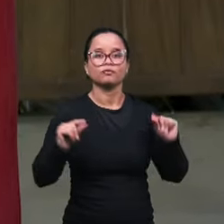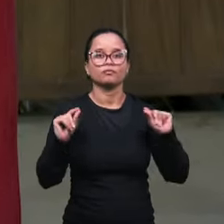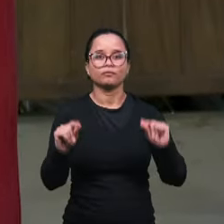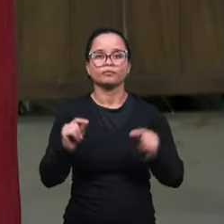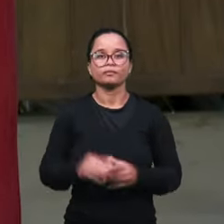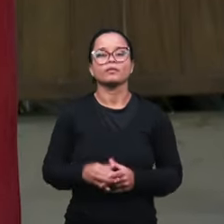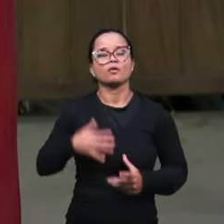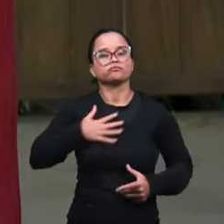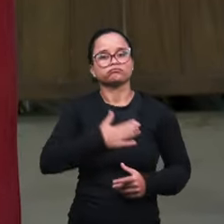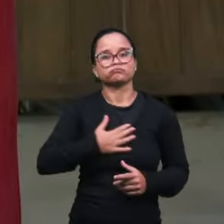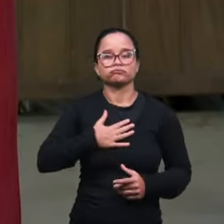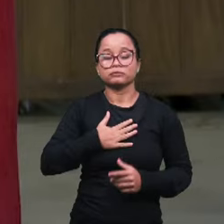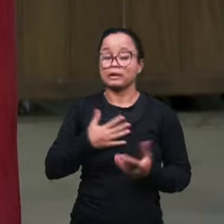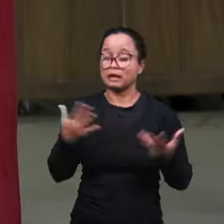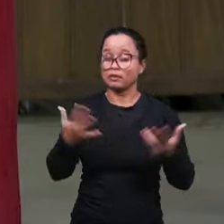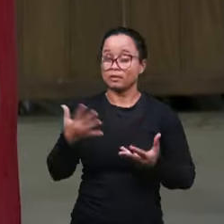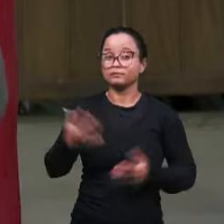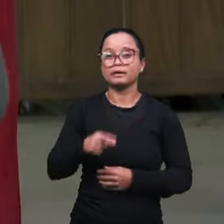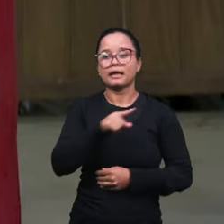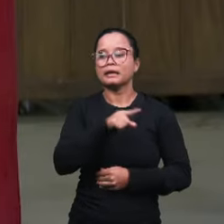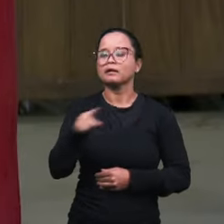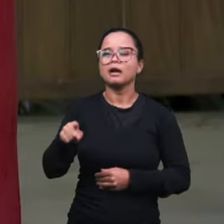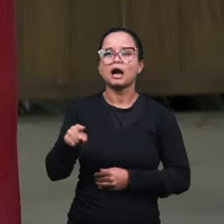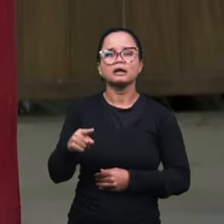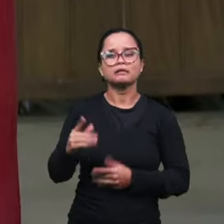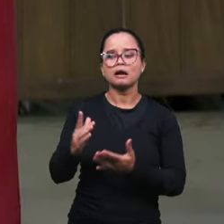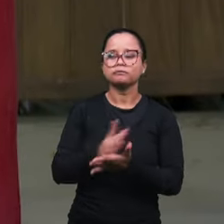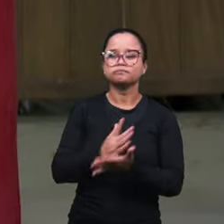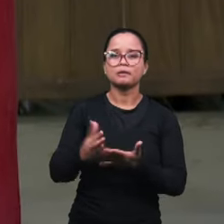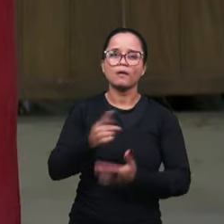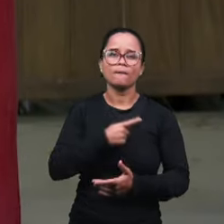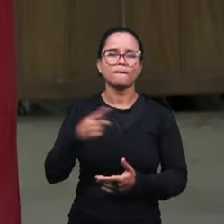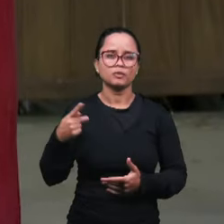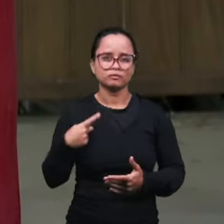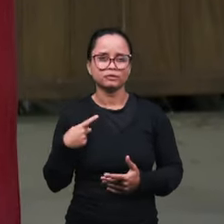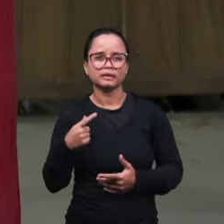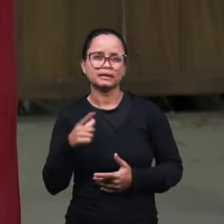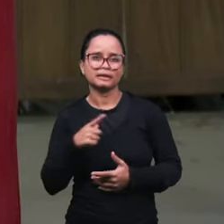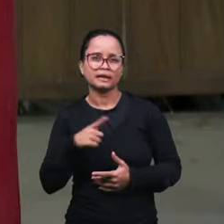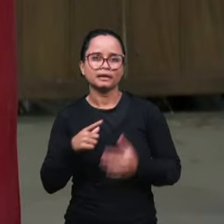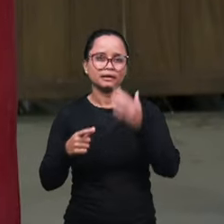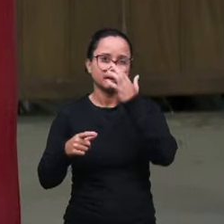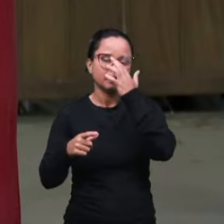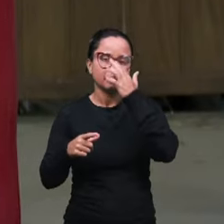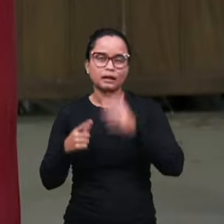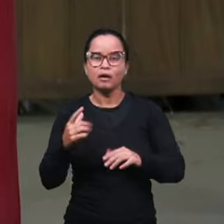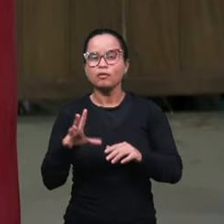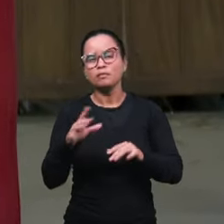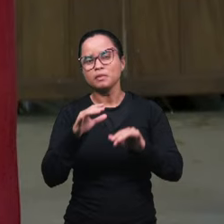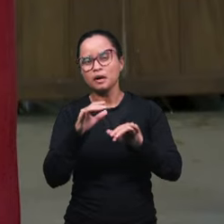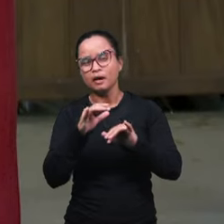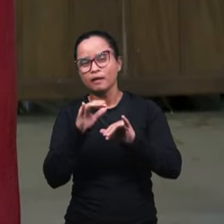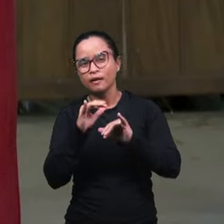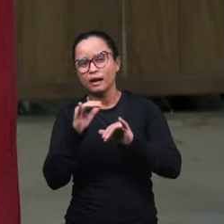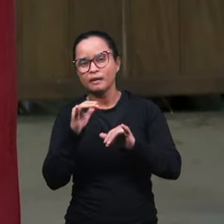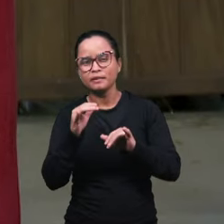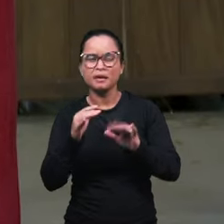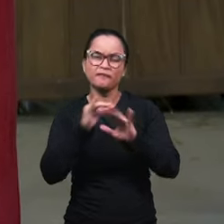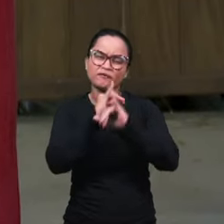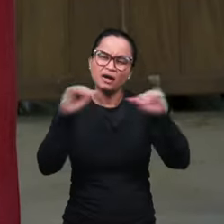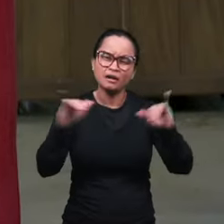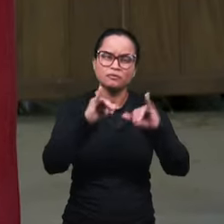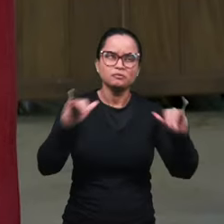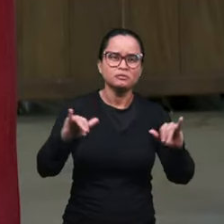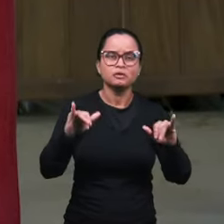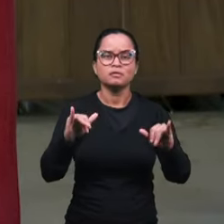se algum dos pastores aqui teria uma palavra assim direcionada ao nosso telespectador, com uma mensagem que você possa